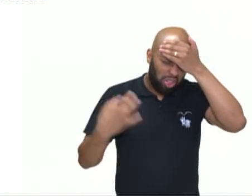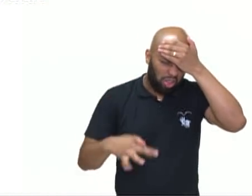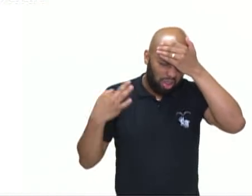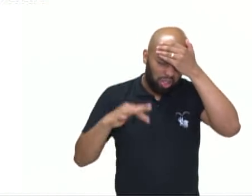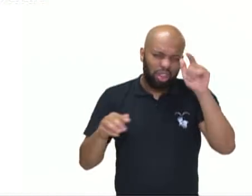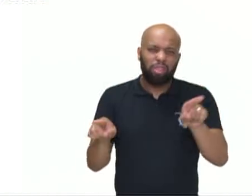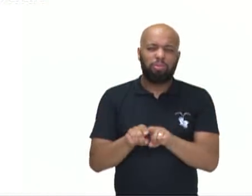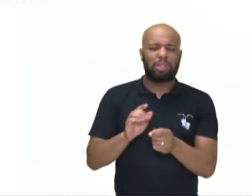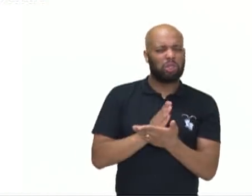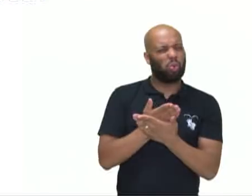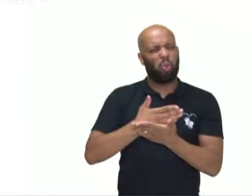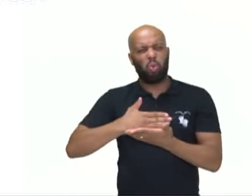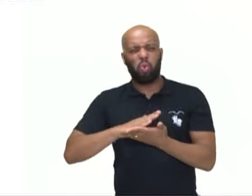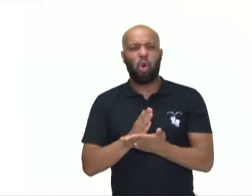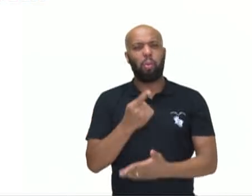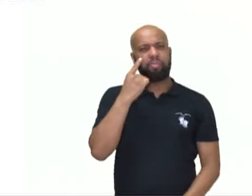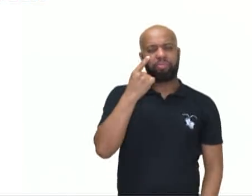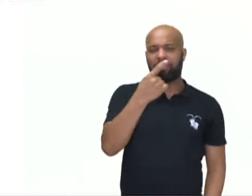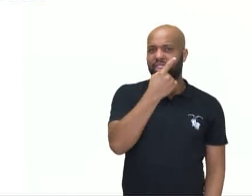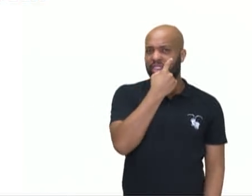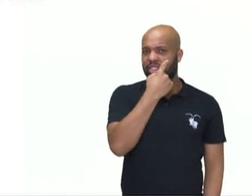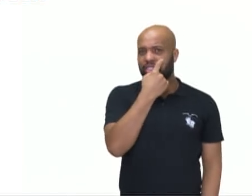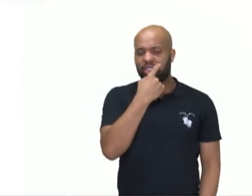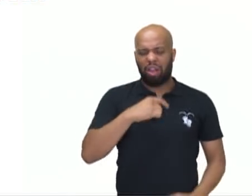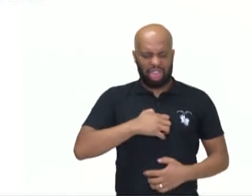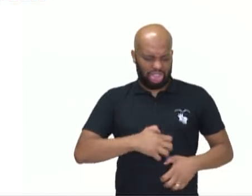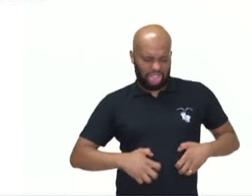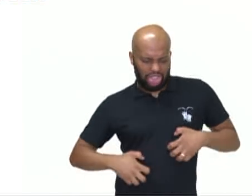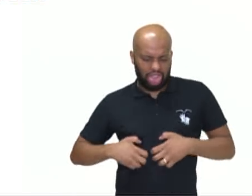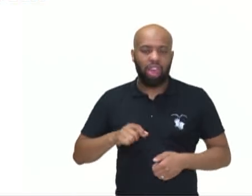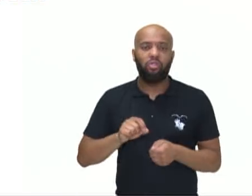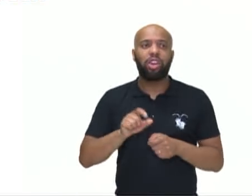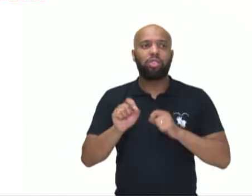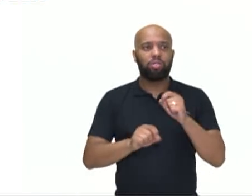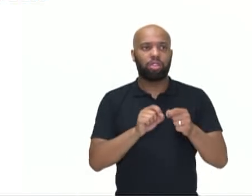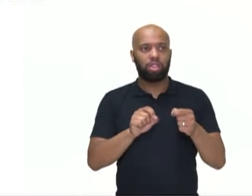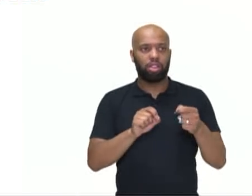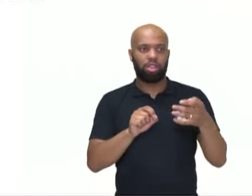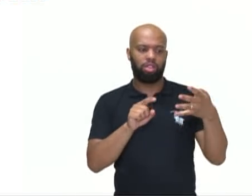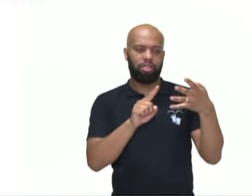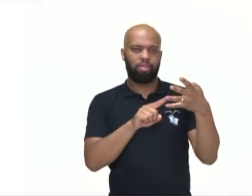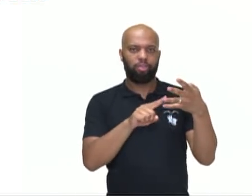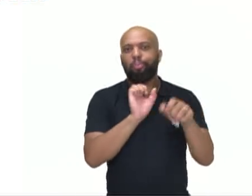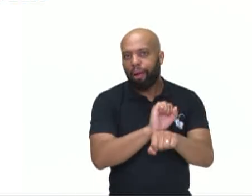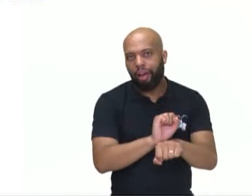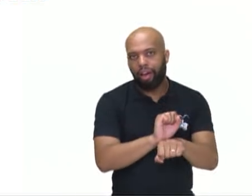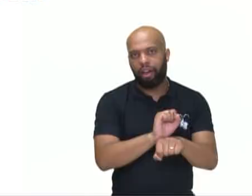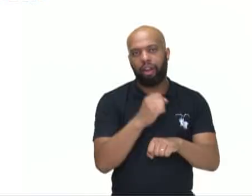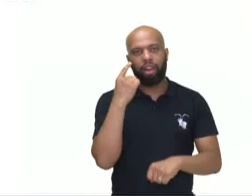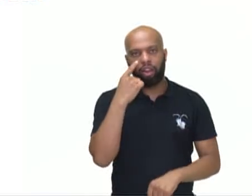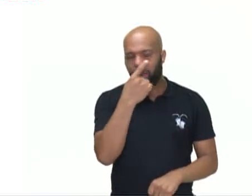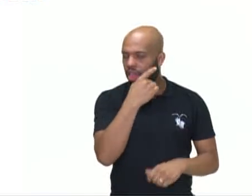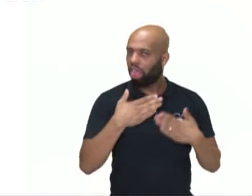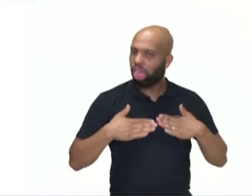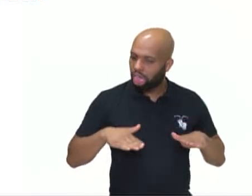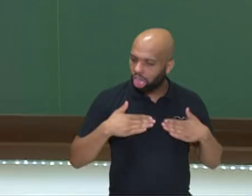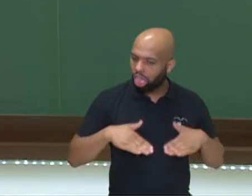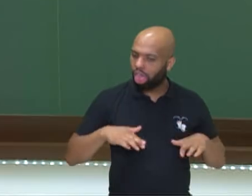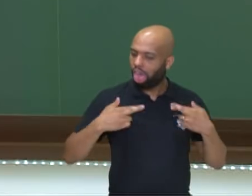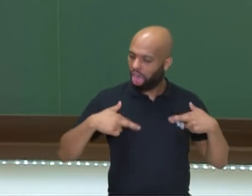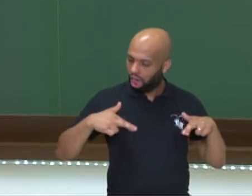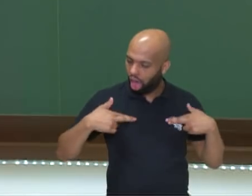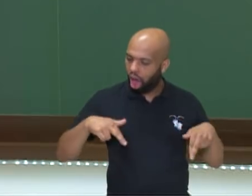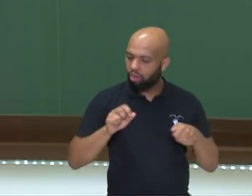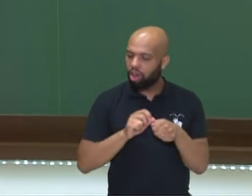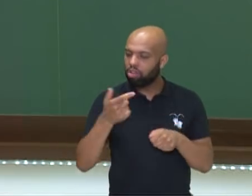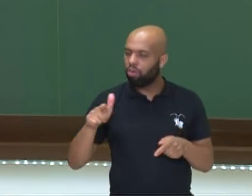enjoo ou qualquer tipo de desconforto, temos que dar uma pausa para descansar a visão e buscar relaxar um